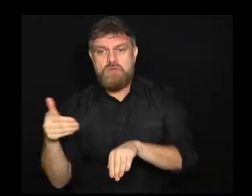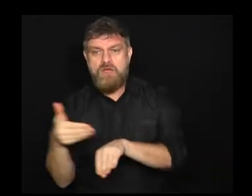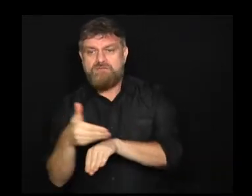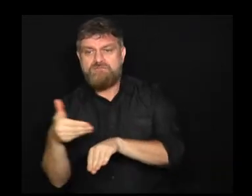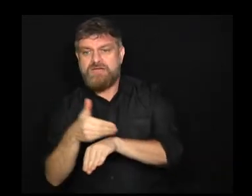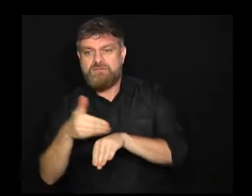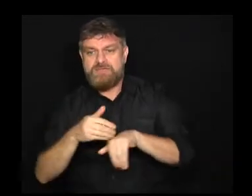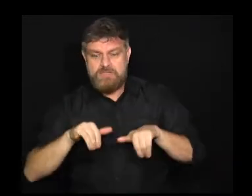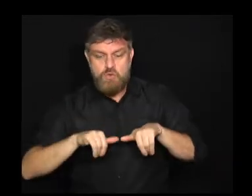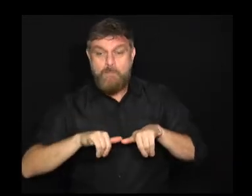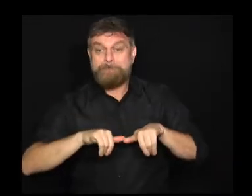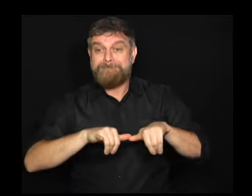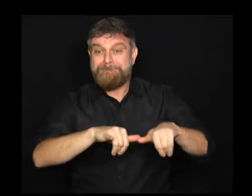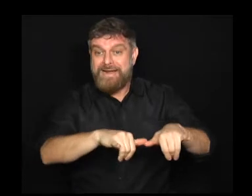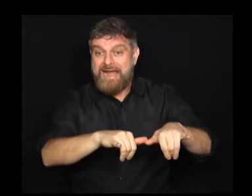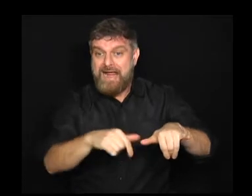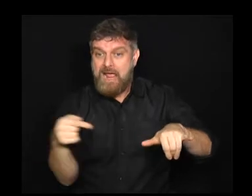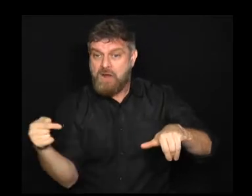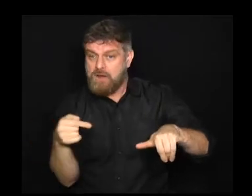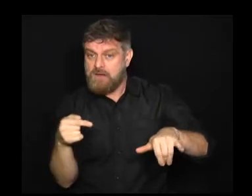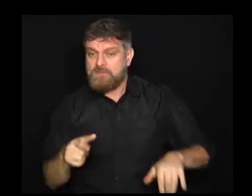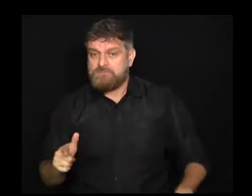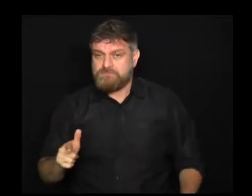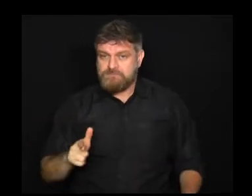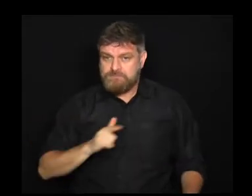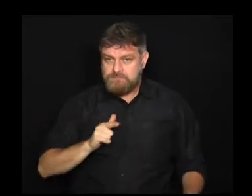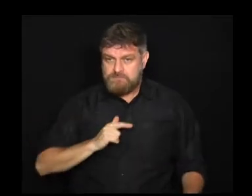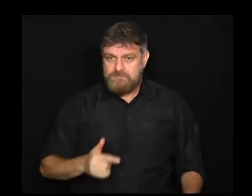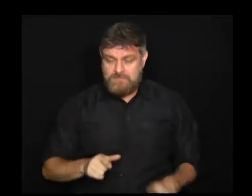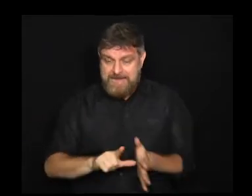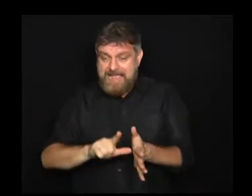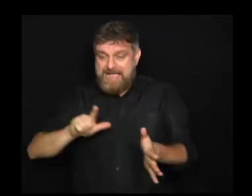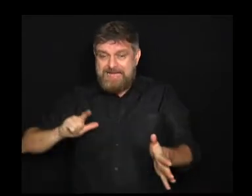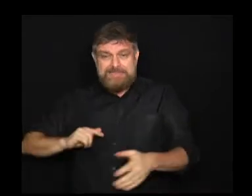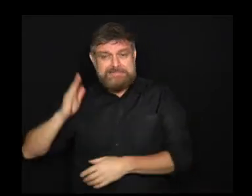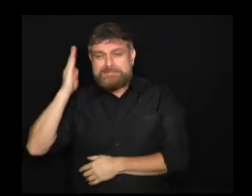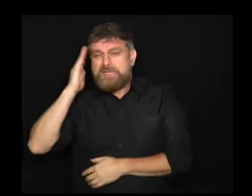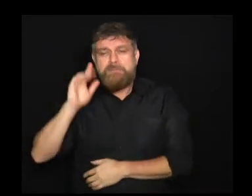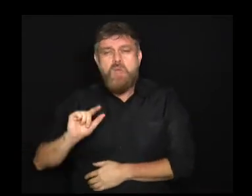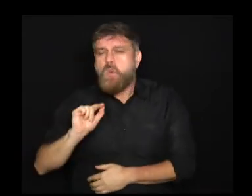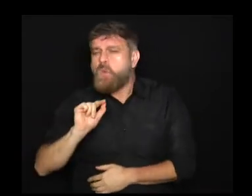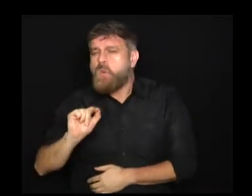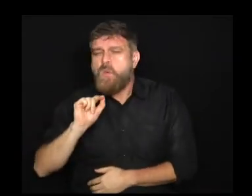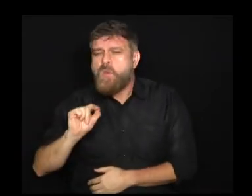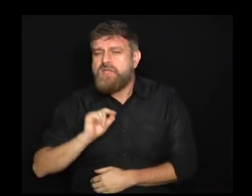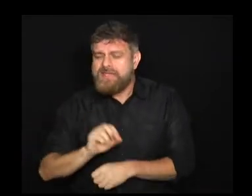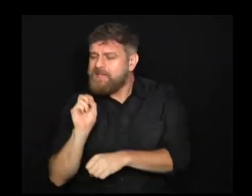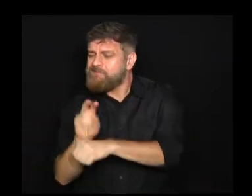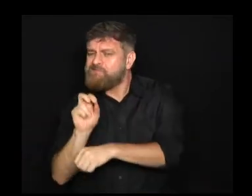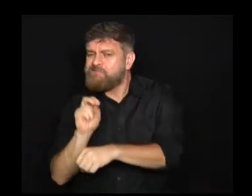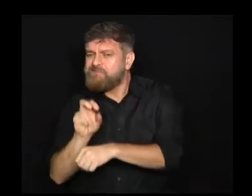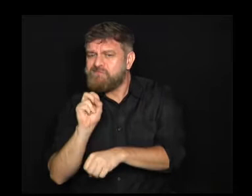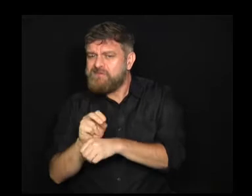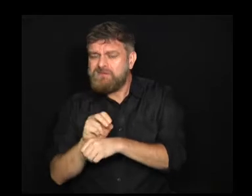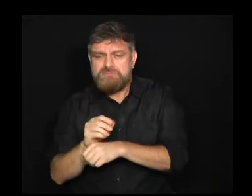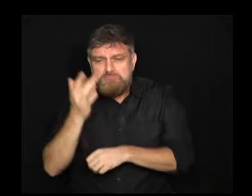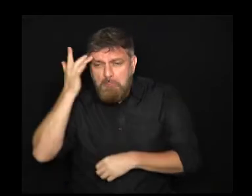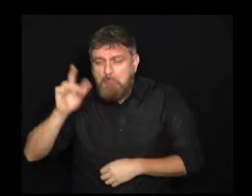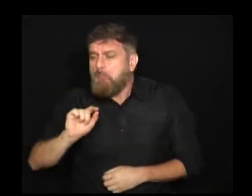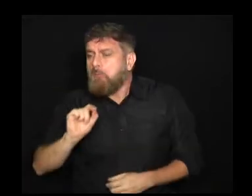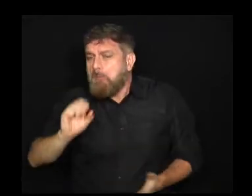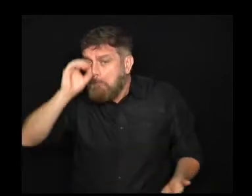mesmo mercado. Então foi possível identificar, mesmo que antes de saber qual que era o patógeno, qual era o agente que estava